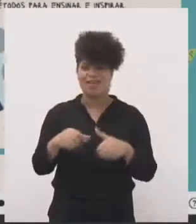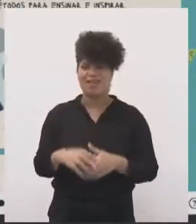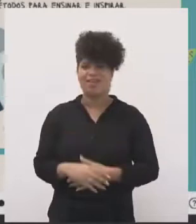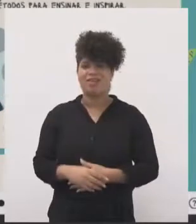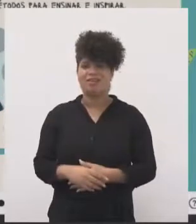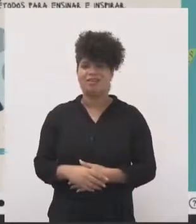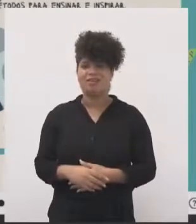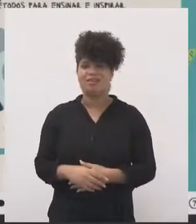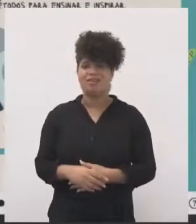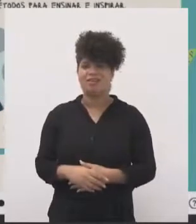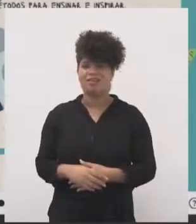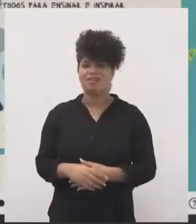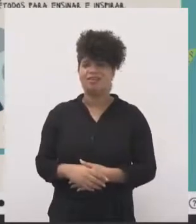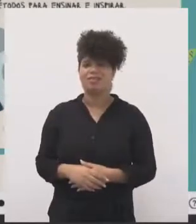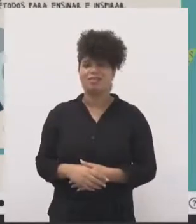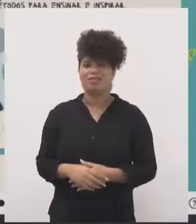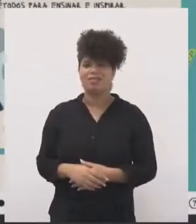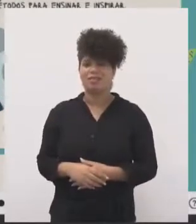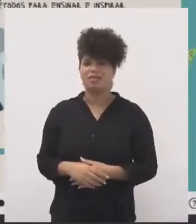um